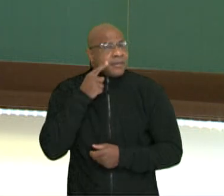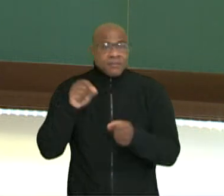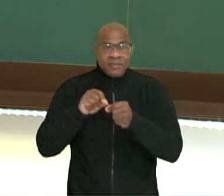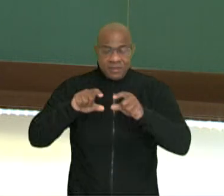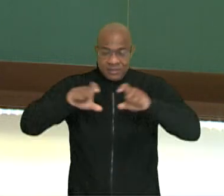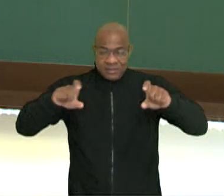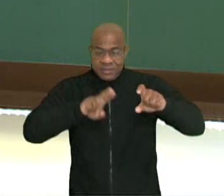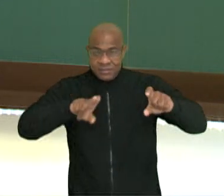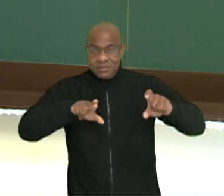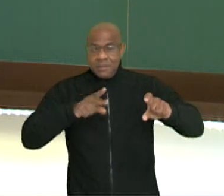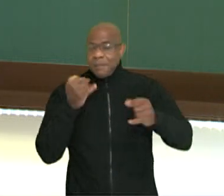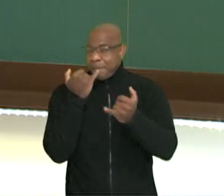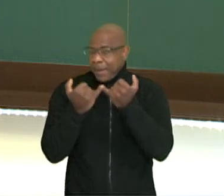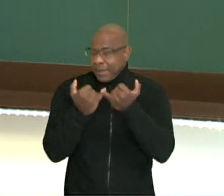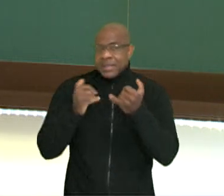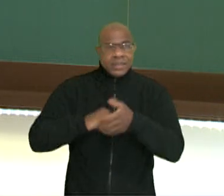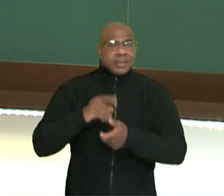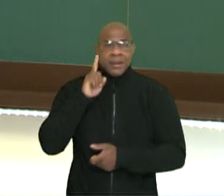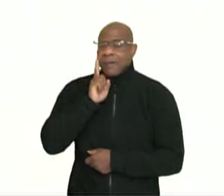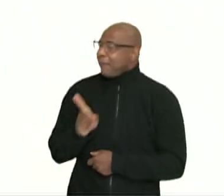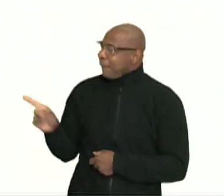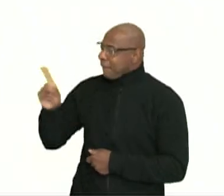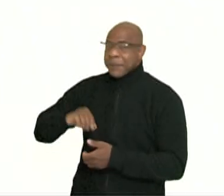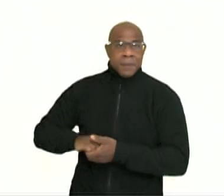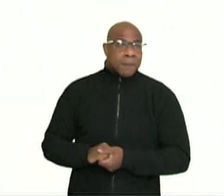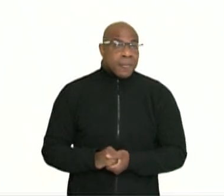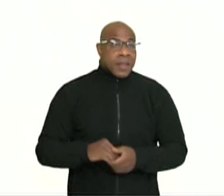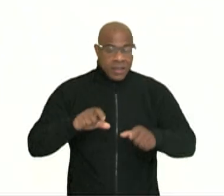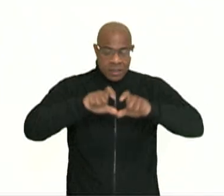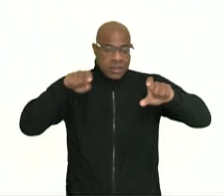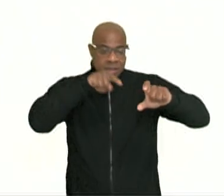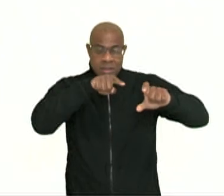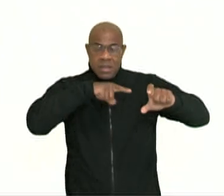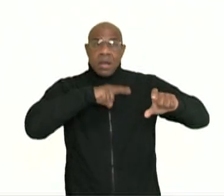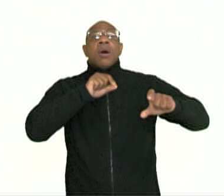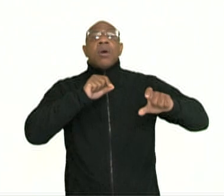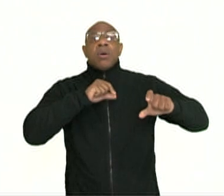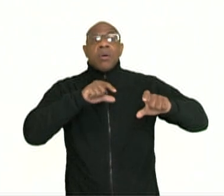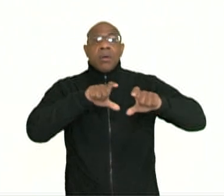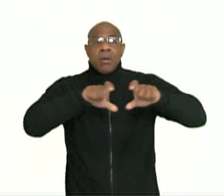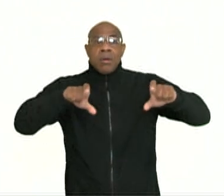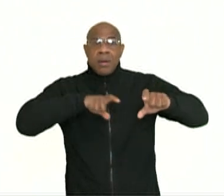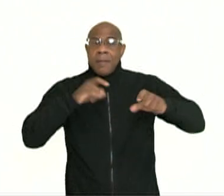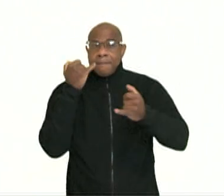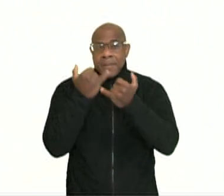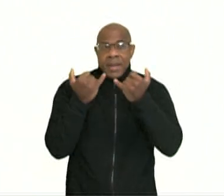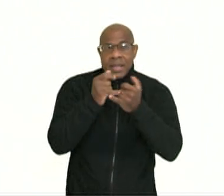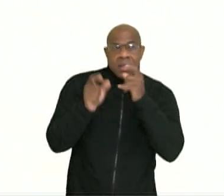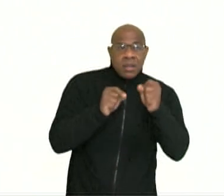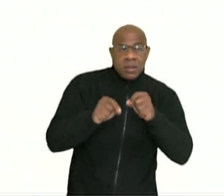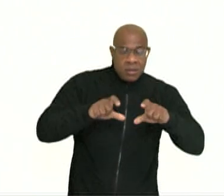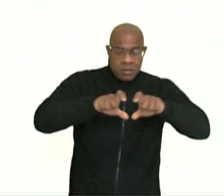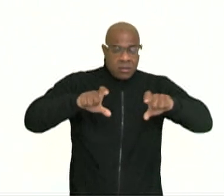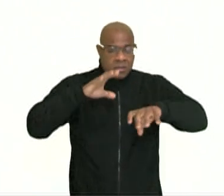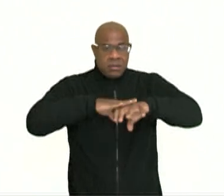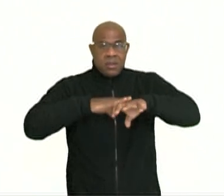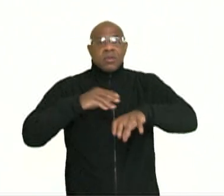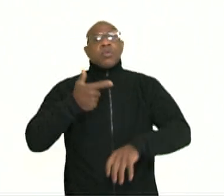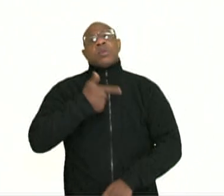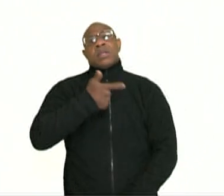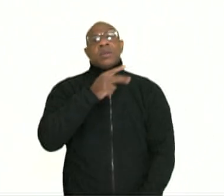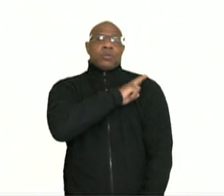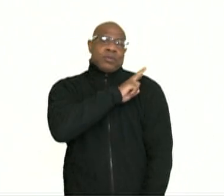questão, parecida. Olha lá. Essa equação, então, ela é muito parecida com as equações do segundo grau que